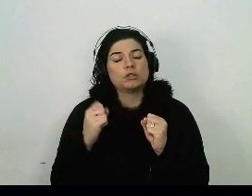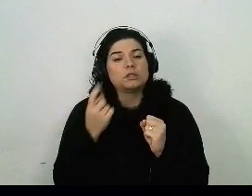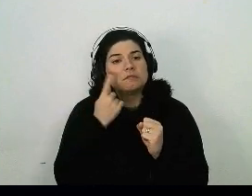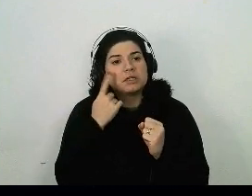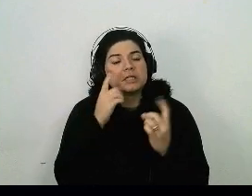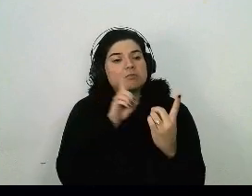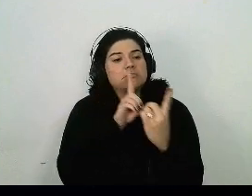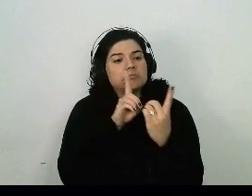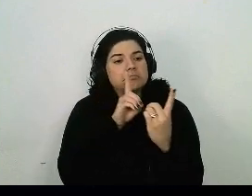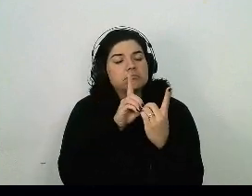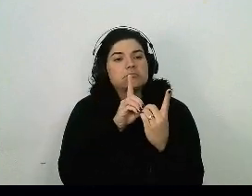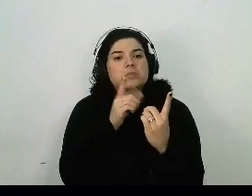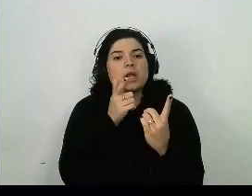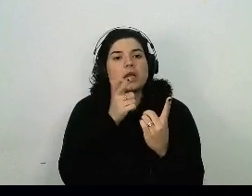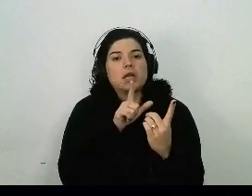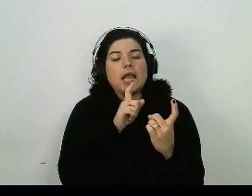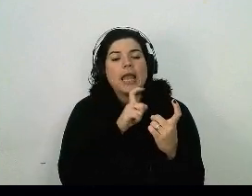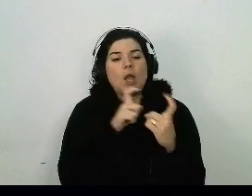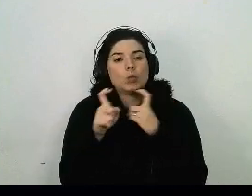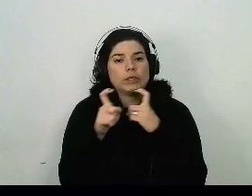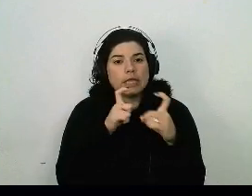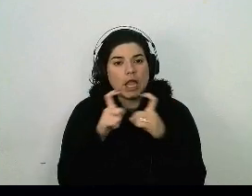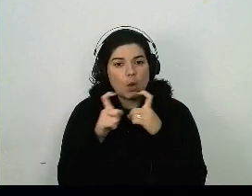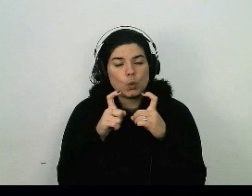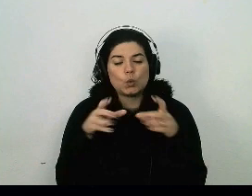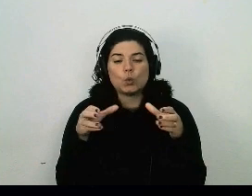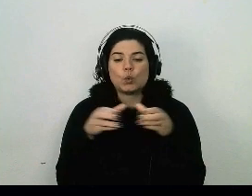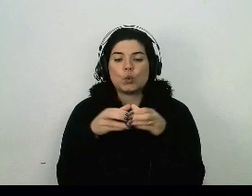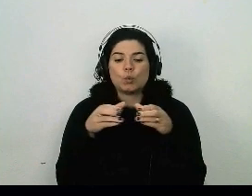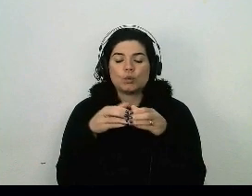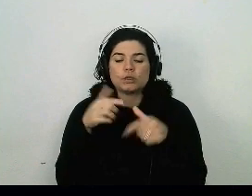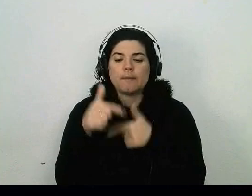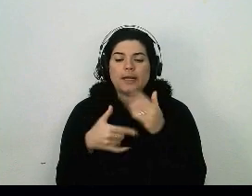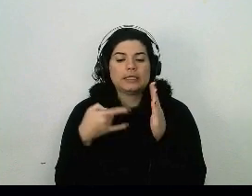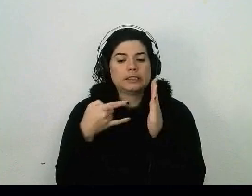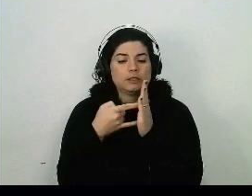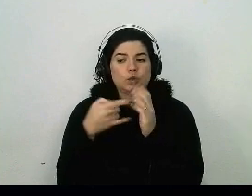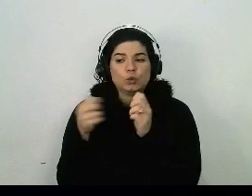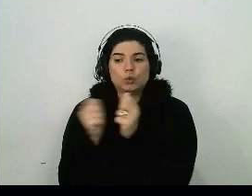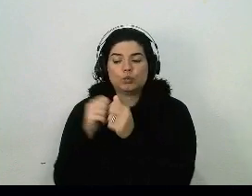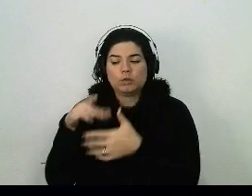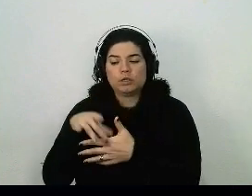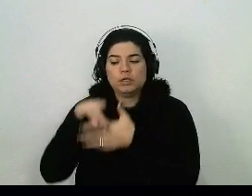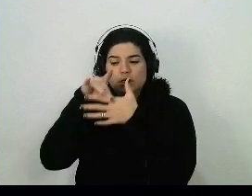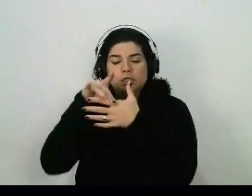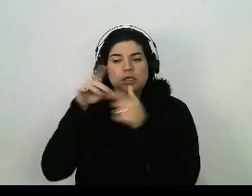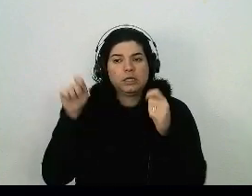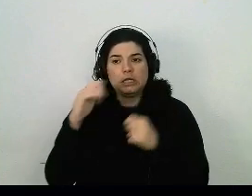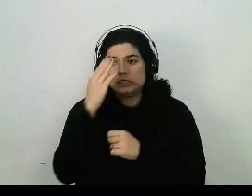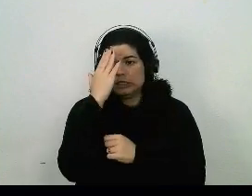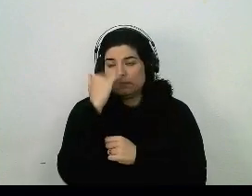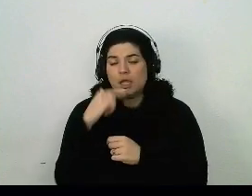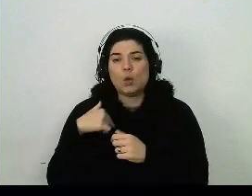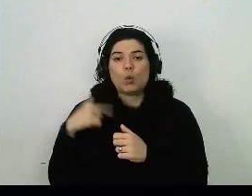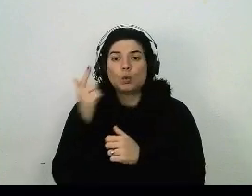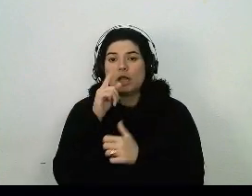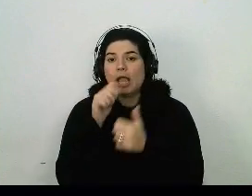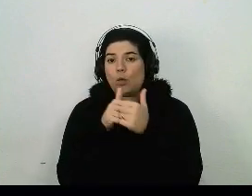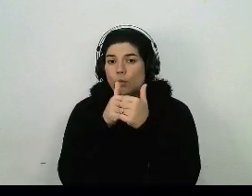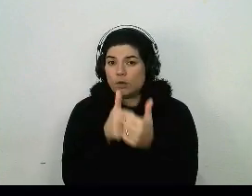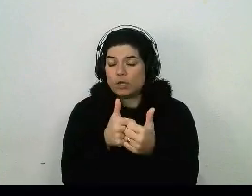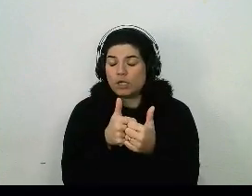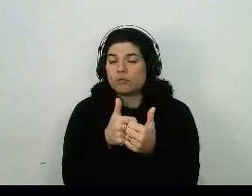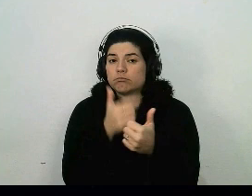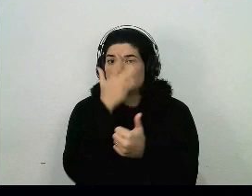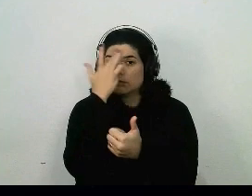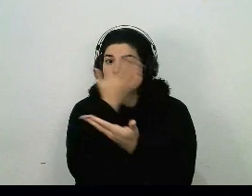reuniões da equipe de desenvolvimento com a liderança para a gente medir o quanto estou acompanhando as pessoas de perto e quantas pessoas estão